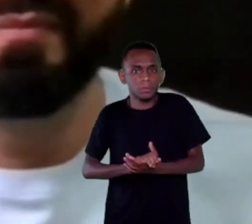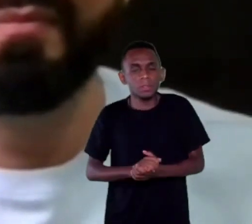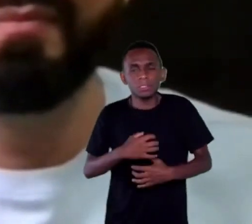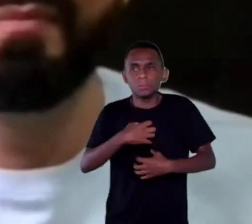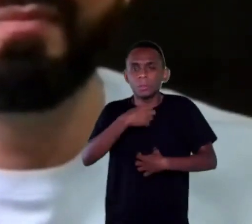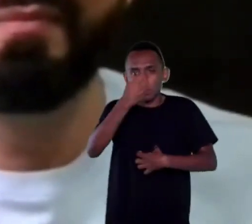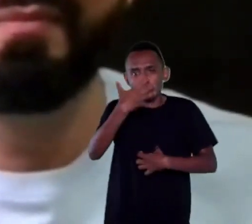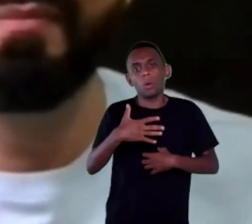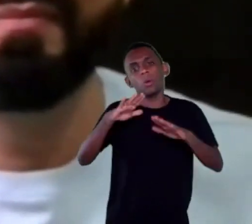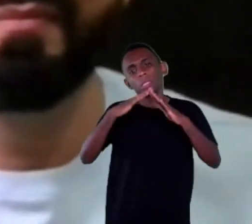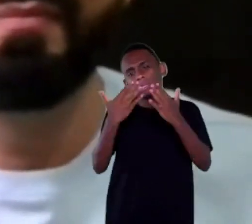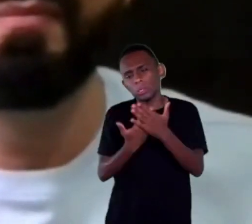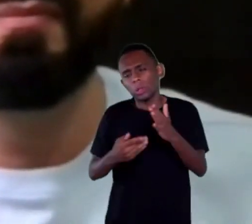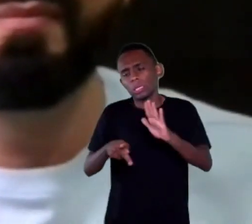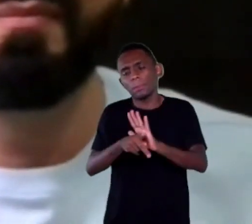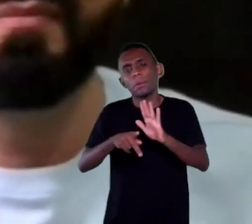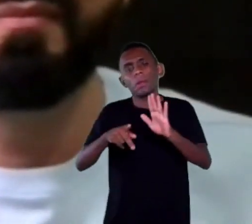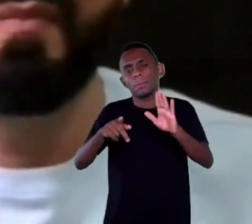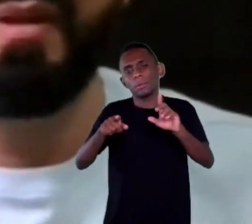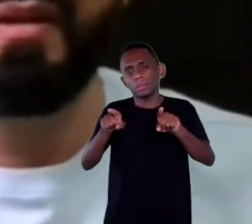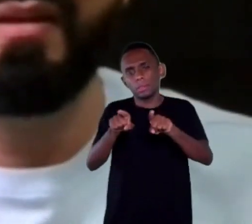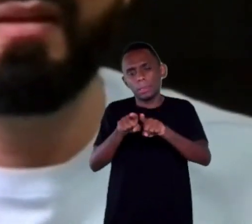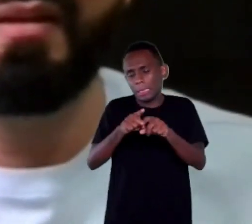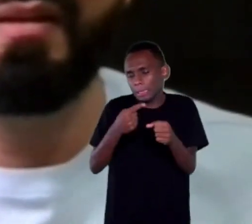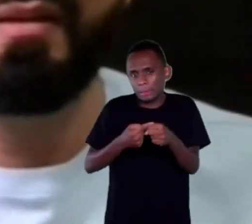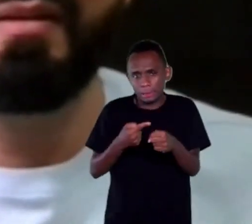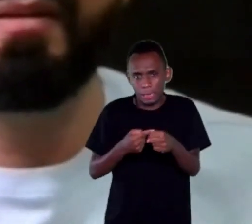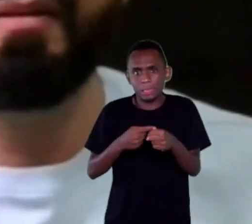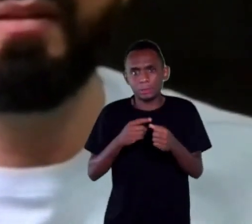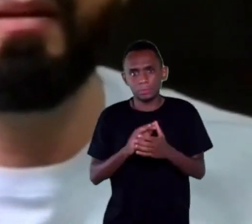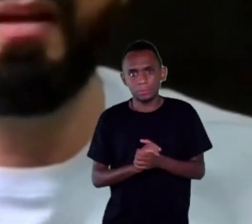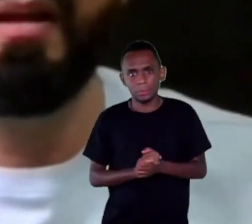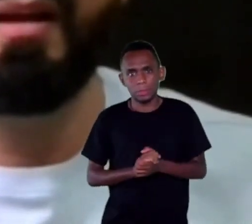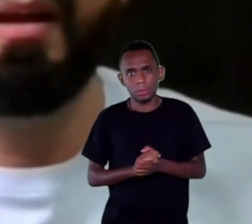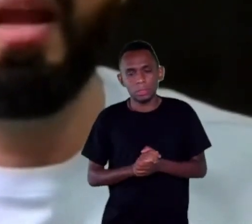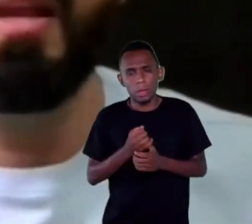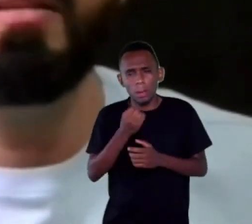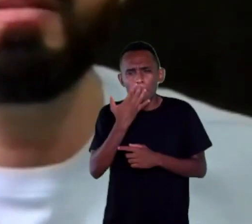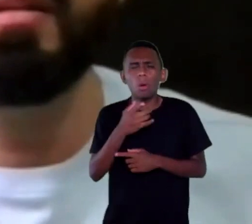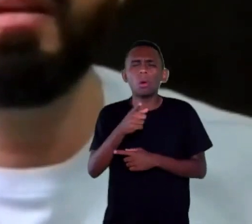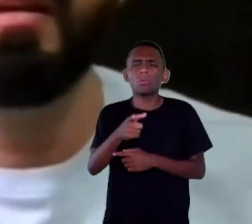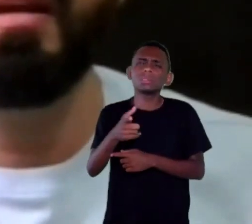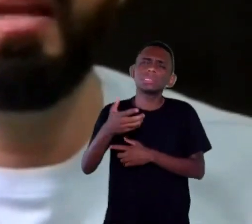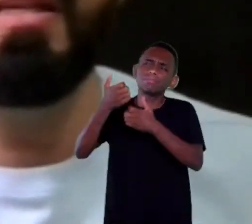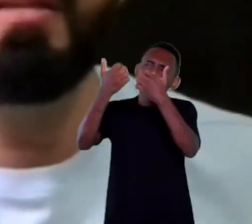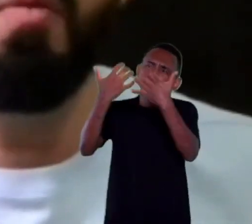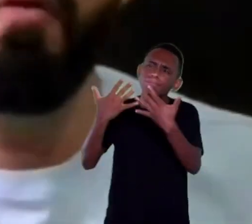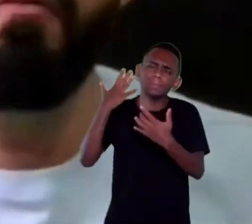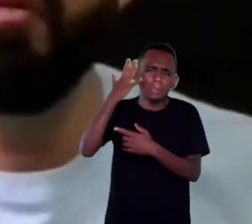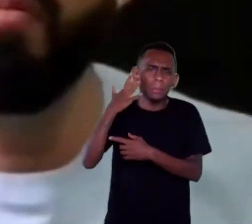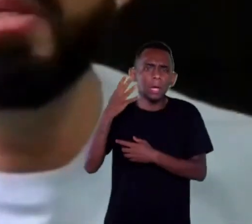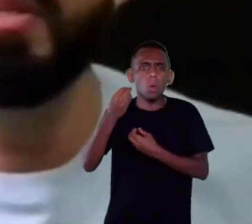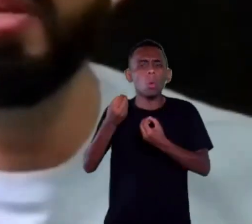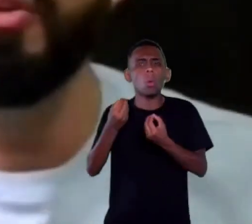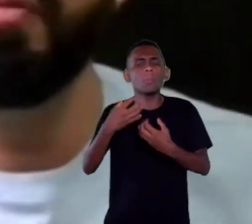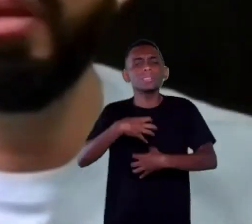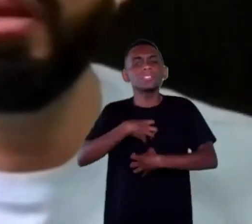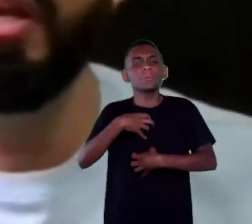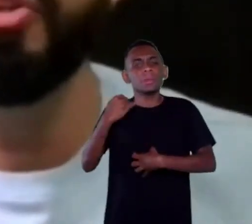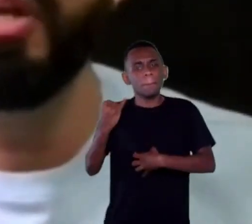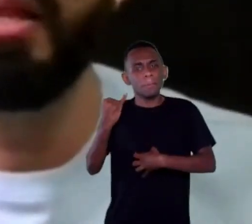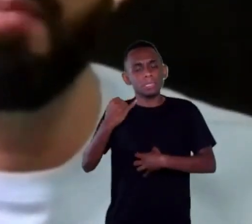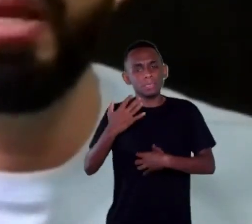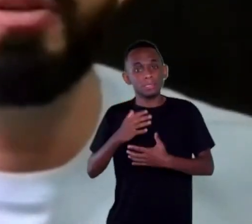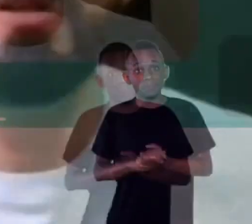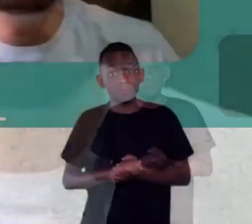escolas da cidade, sabe? Então, assim, é bom ouvir sua história, né? E de quanto foi importante para você isso. Isso é uma forma de incentivo